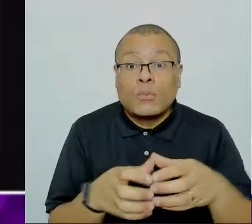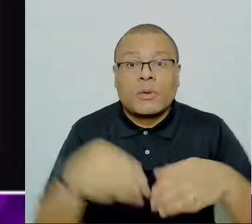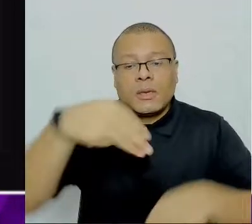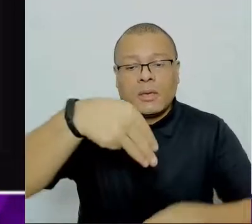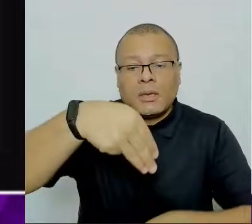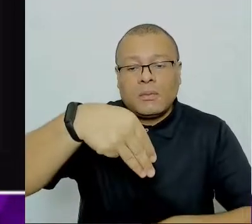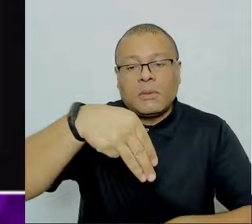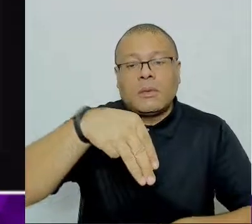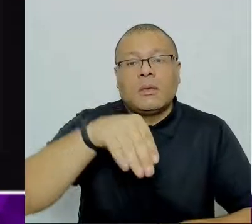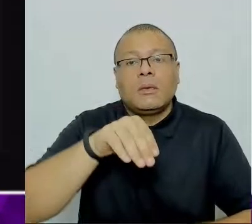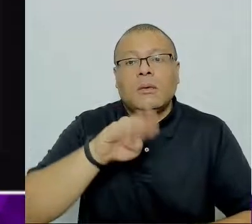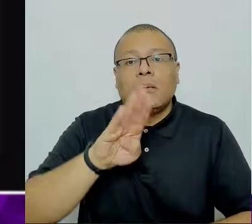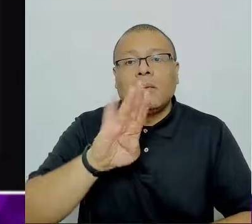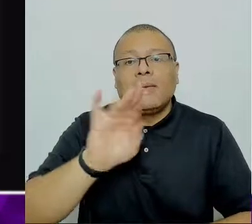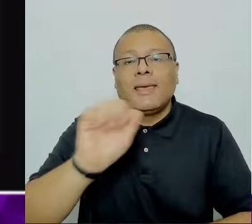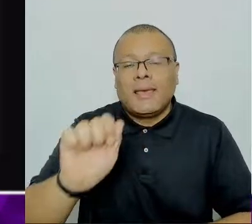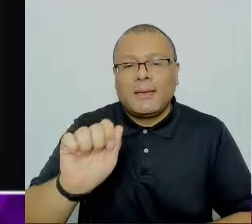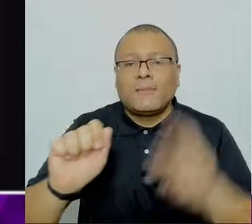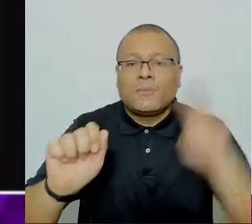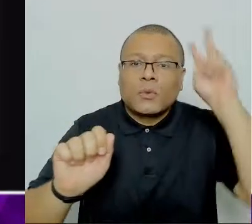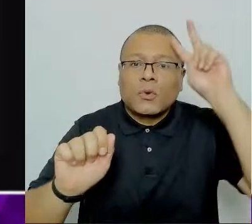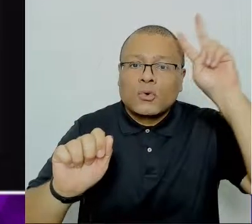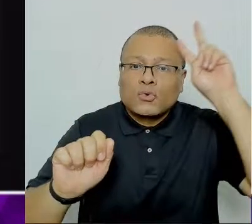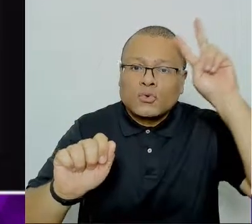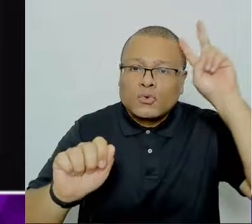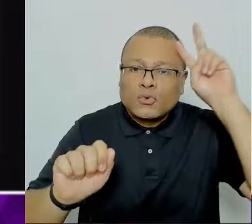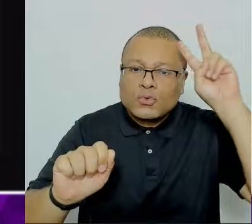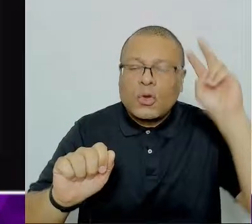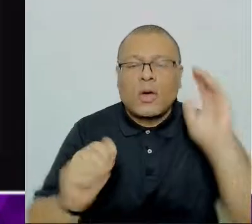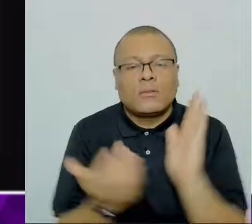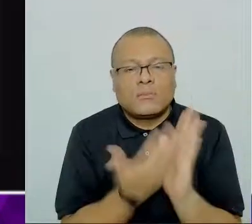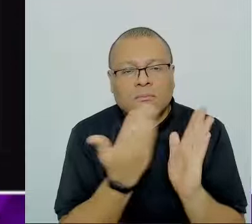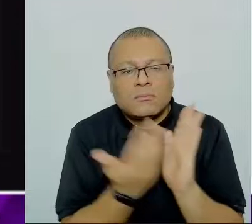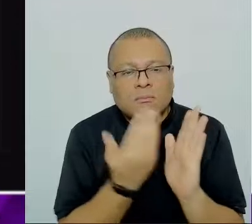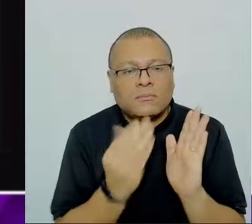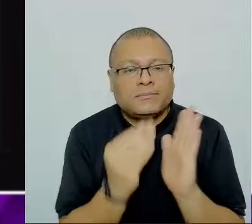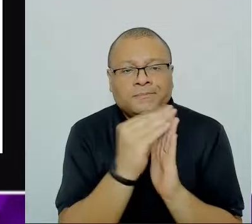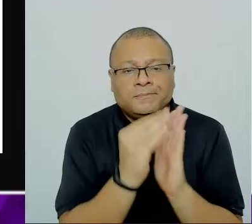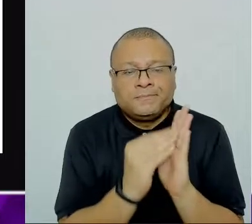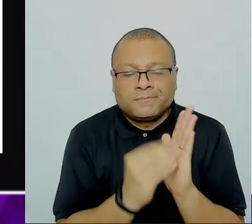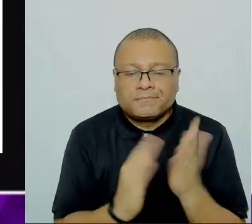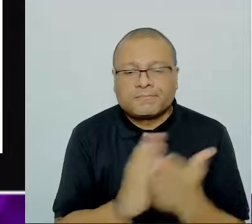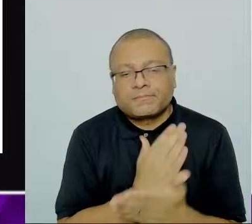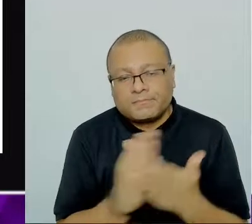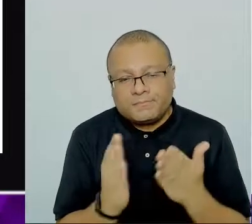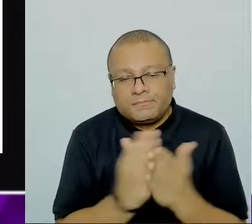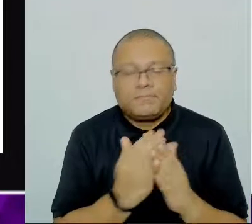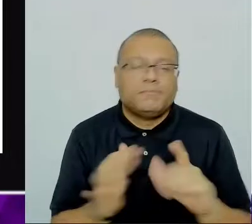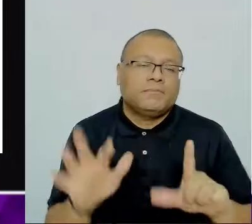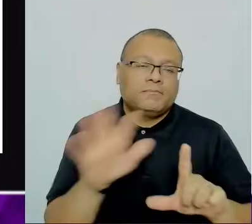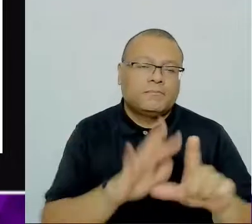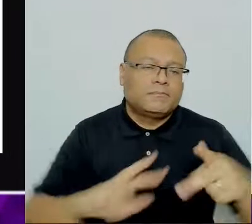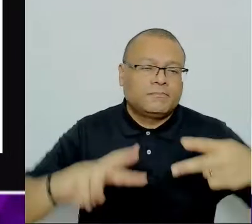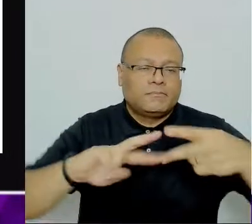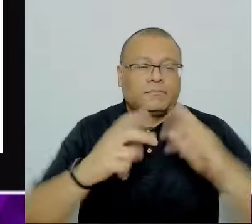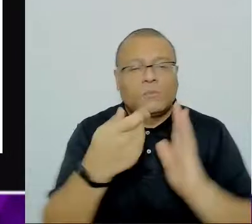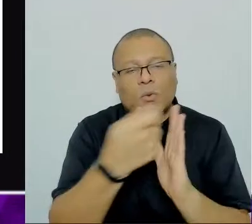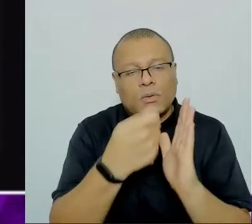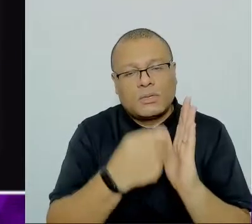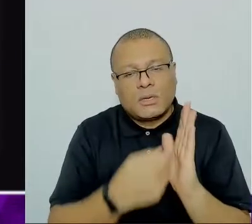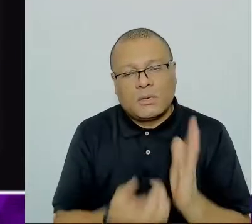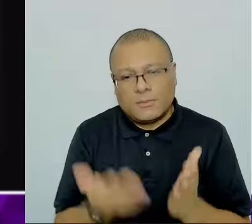pouquinho aí do meu histórico, tem então, algumas publicações também de alguns portais e revistas que eu tenho escrito aí algumas